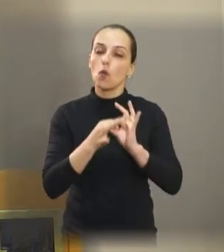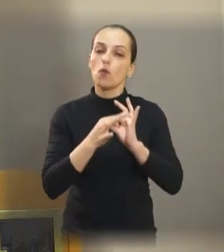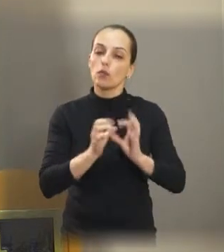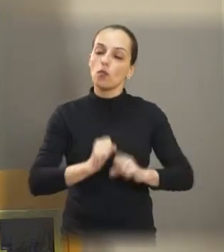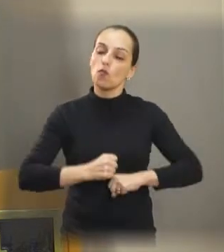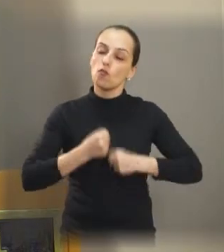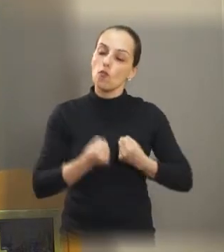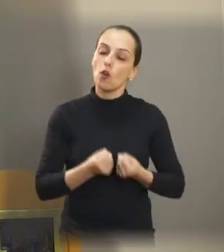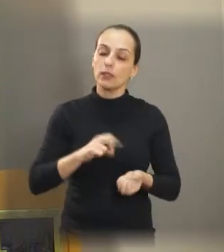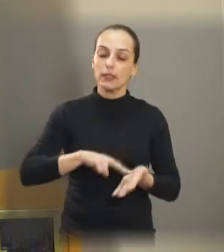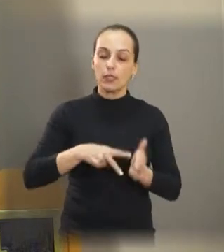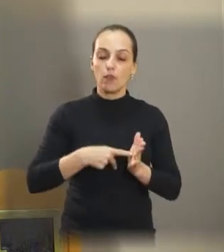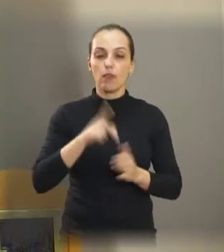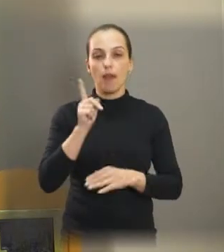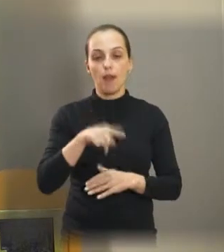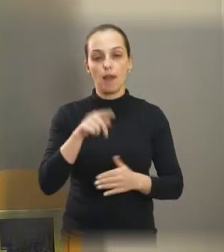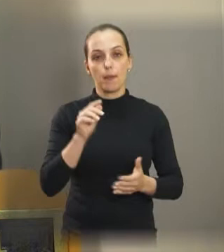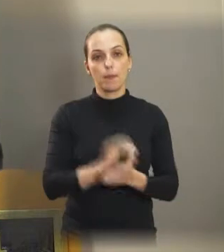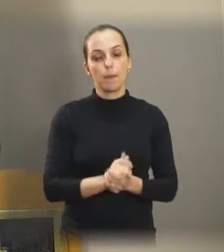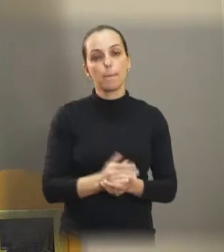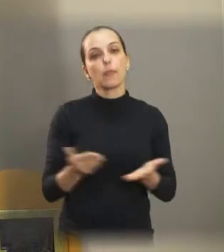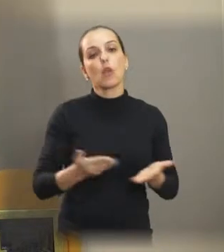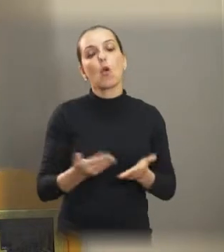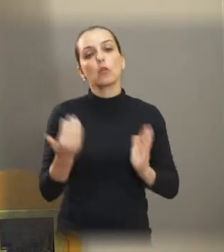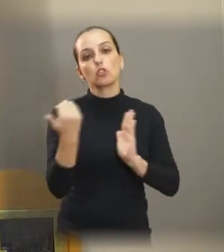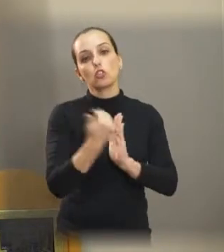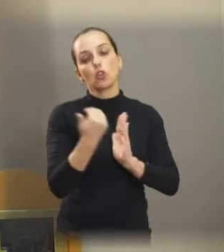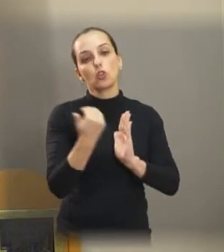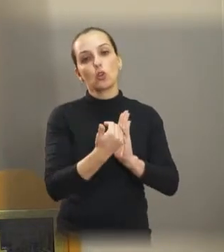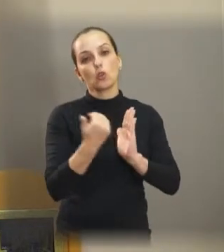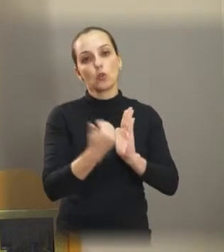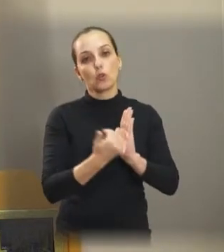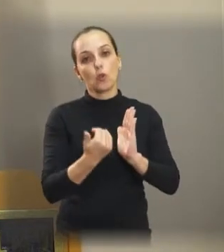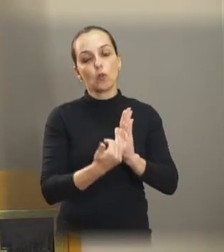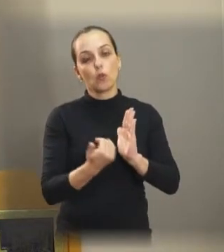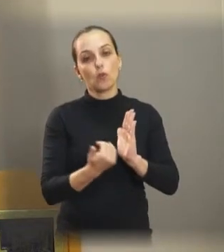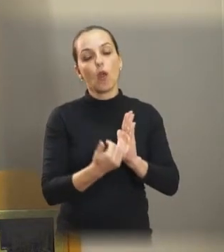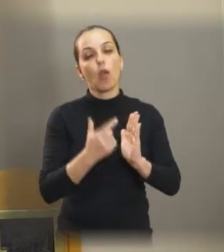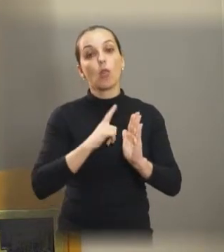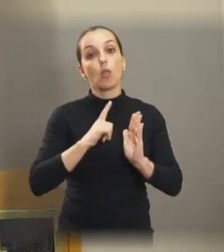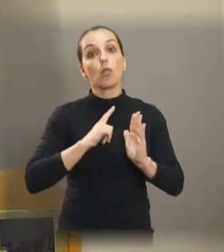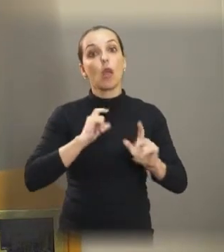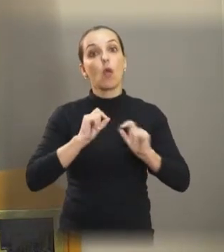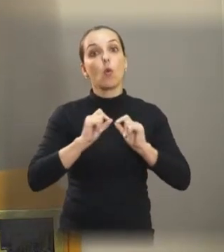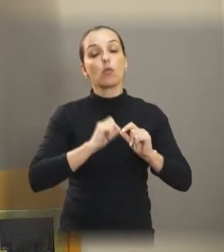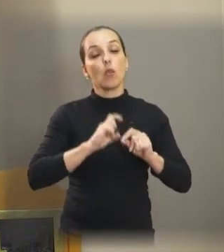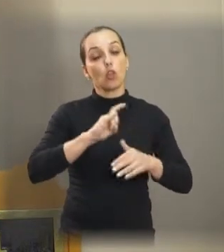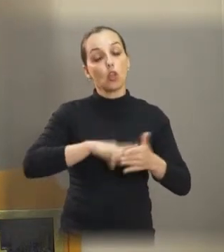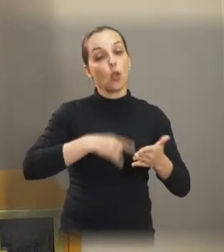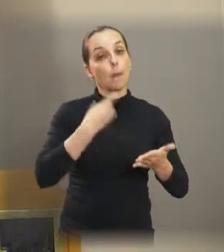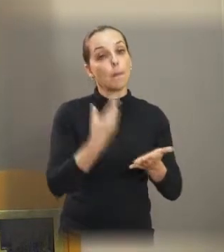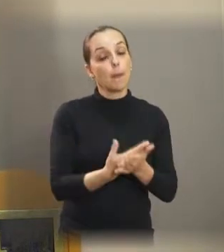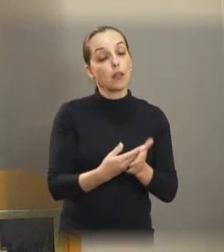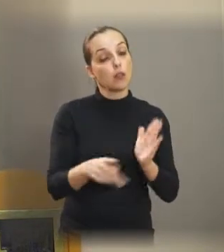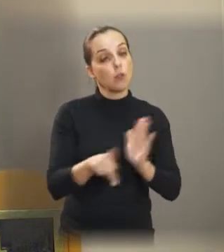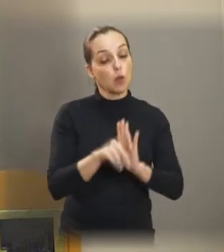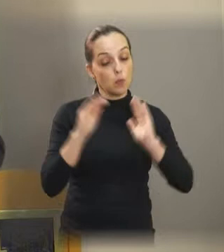força. Hoje também, vendo a ordem do dia, eu observei que no grande expediente nós vamos ter um requerimento